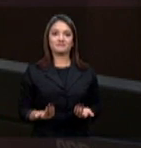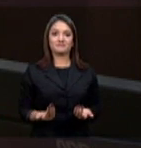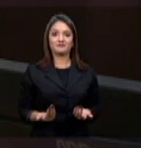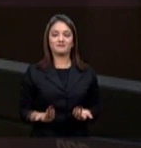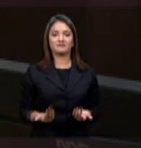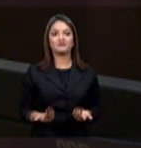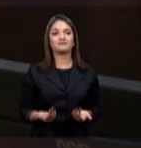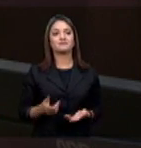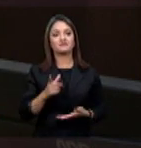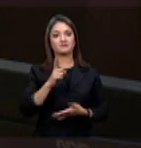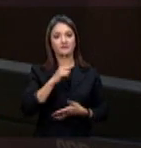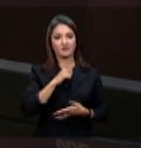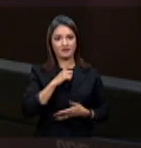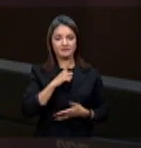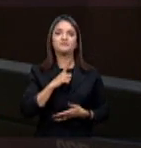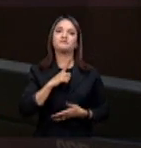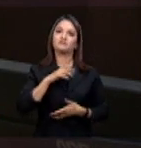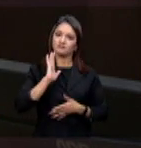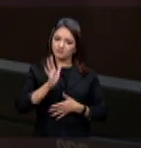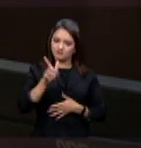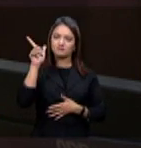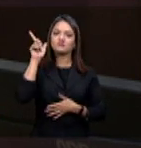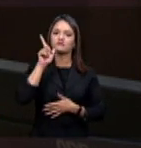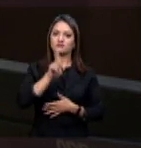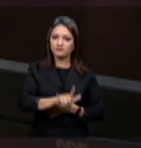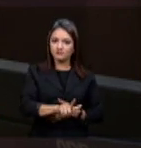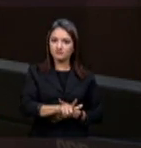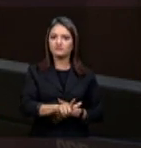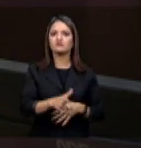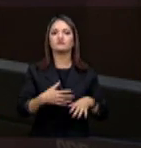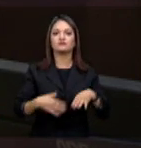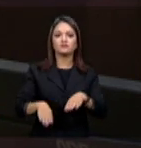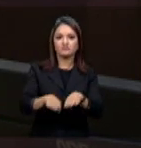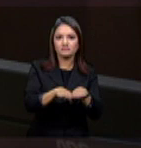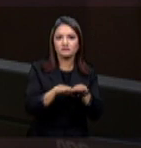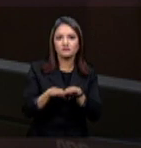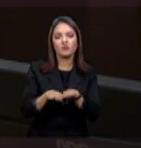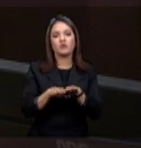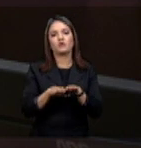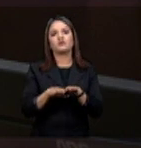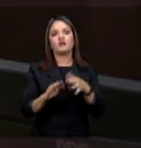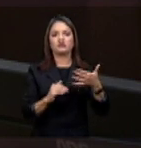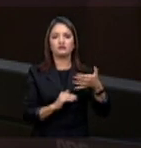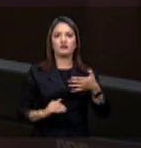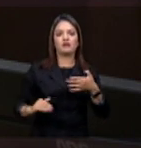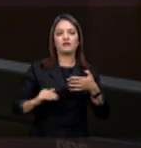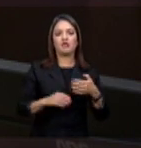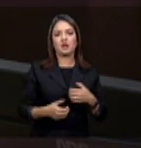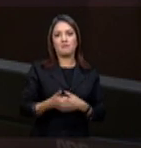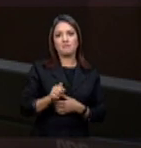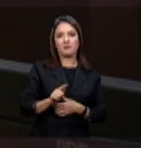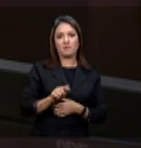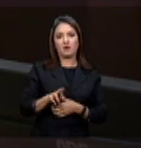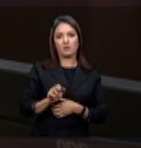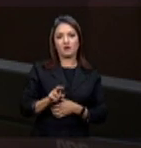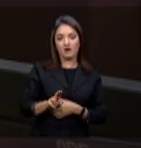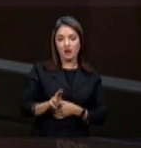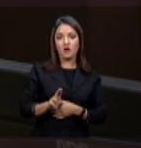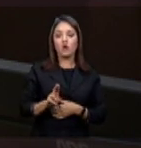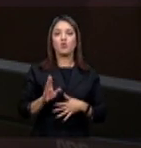implementado e esse essa igualdade material no primeiro grau Já temos um